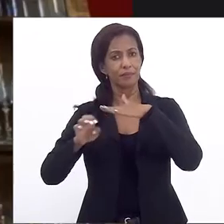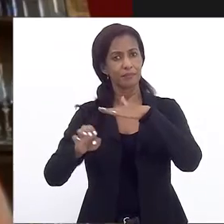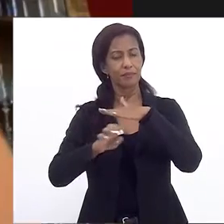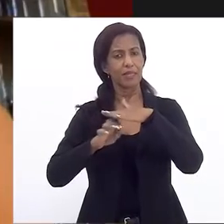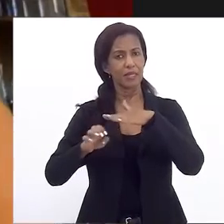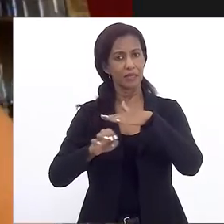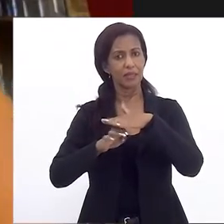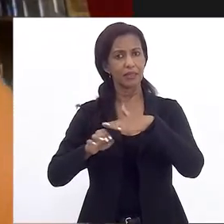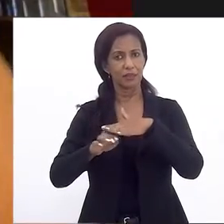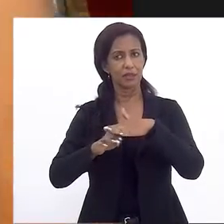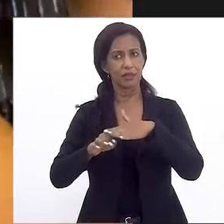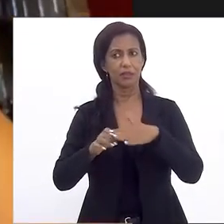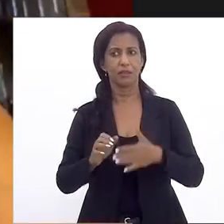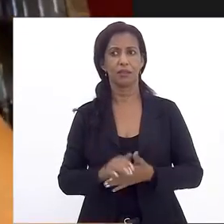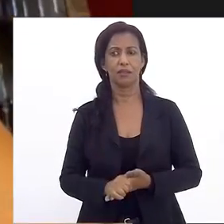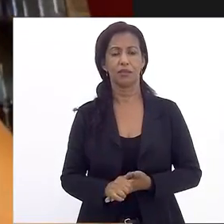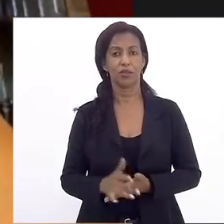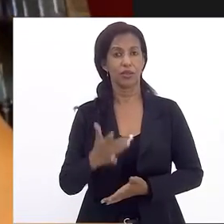das empresas, né,